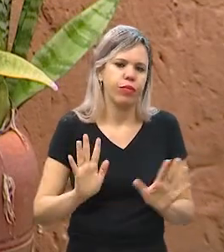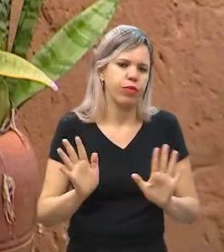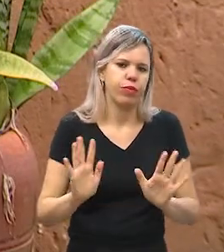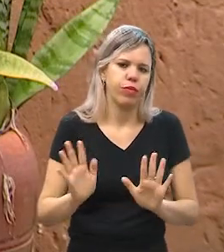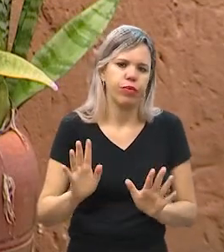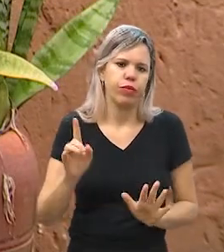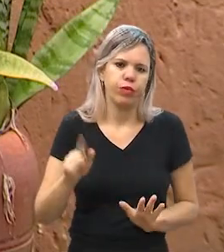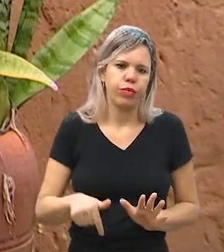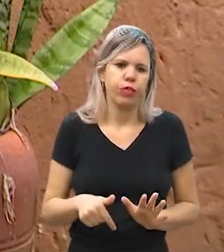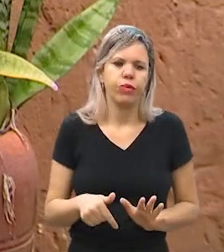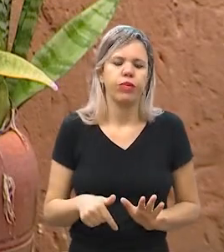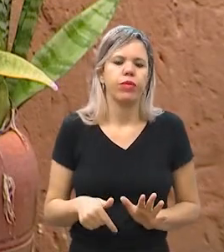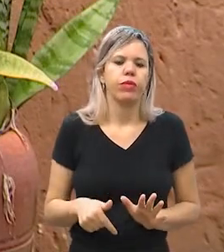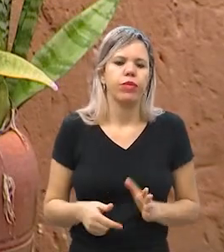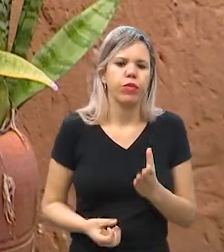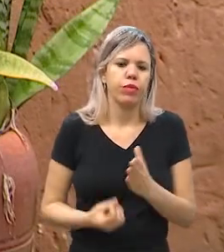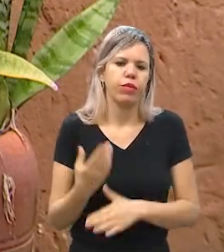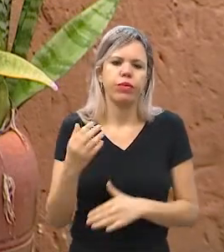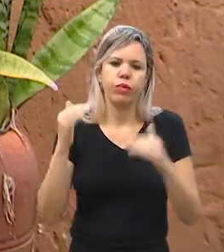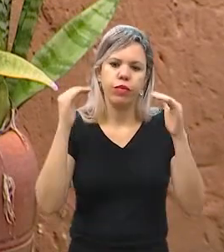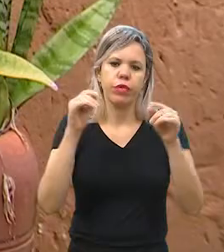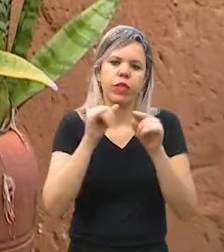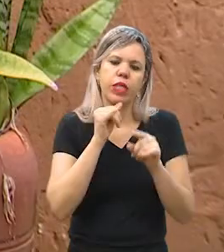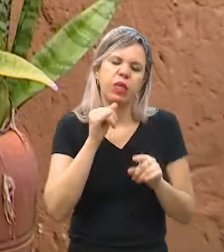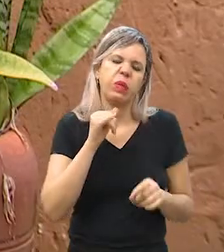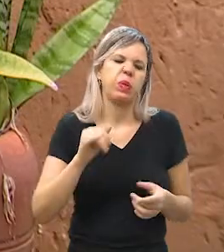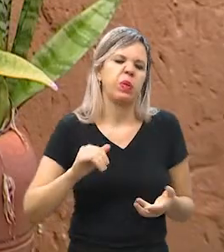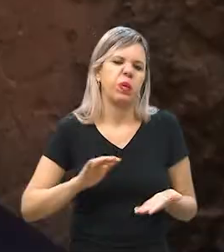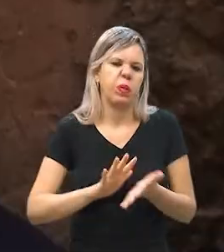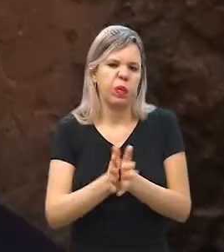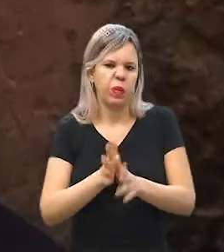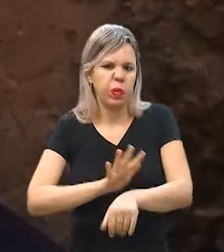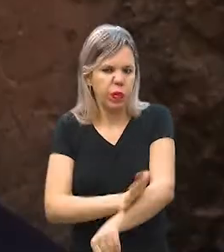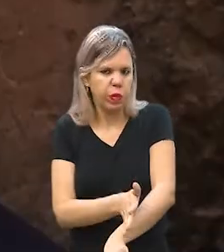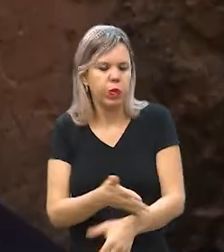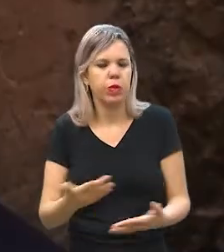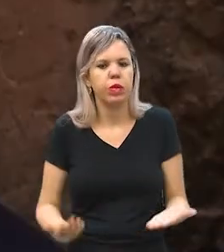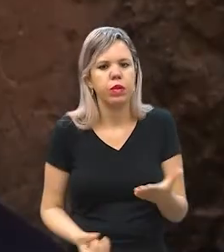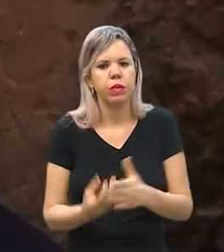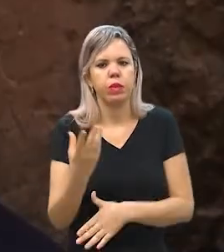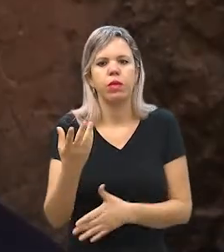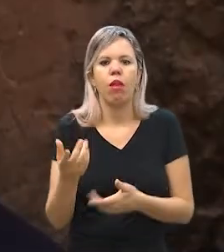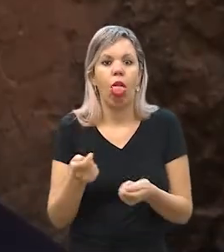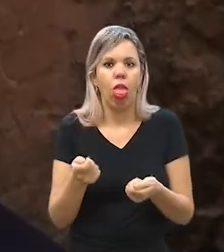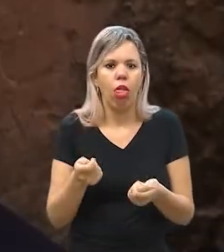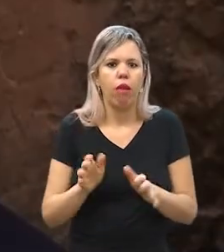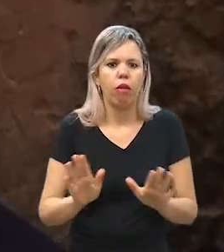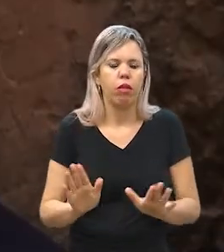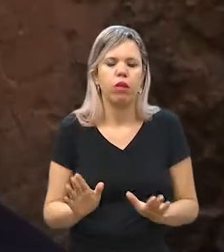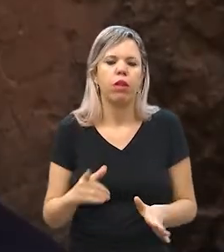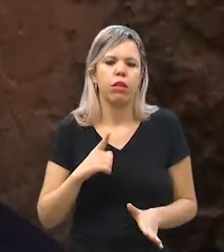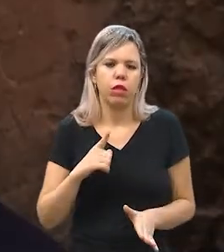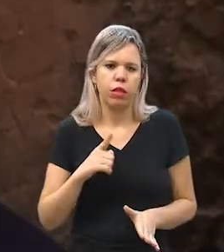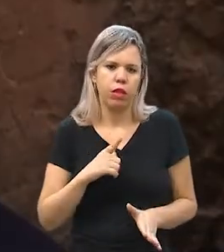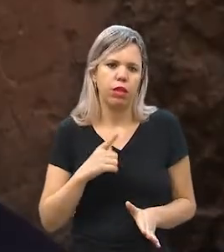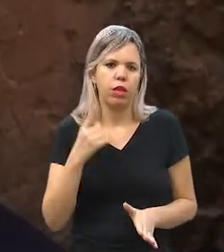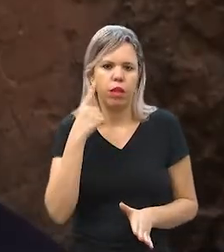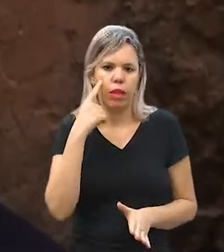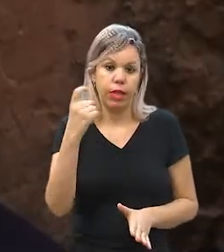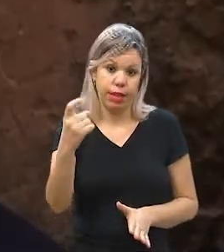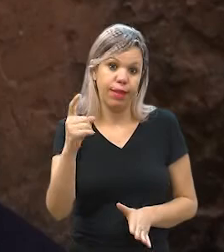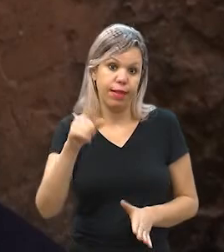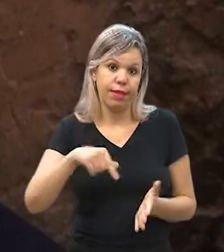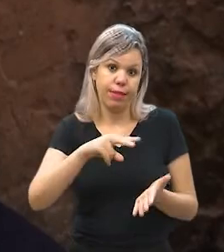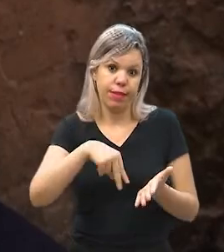que era aquela corrente que estava estabelecida, do racismo, por exemplo, que aquilo a dominasse. Então tem uma passagem muito